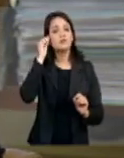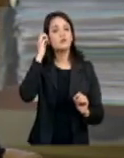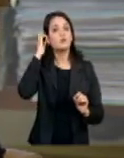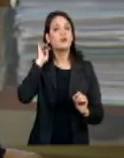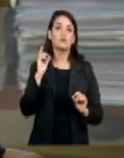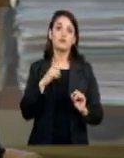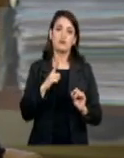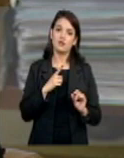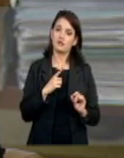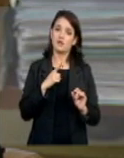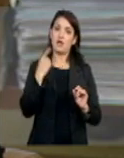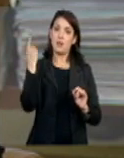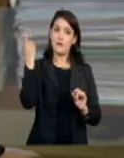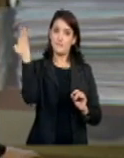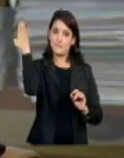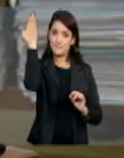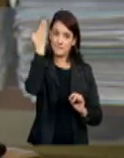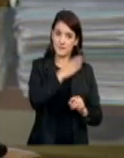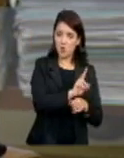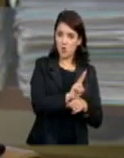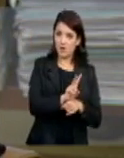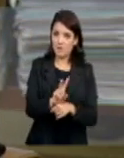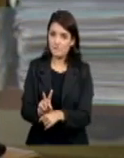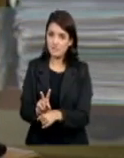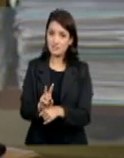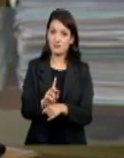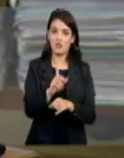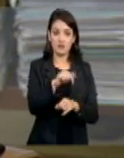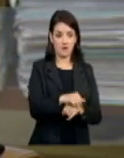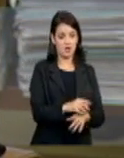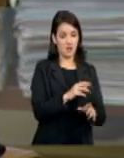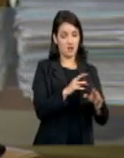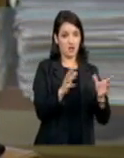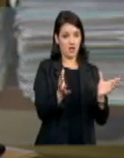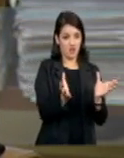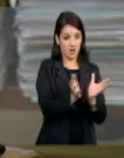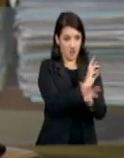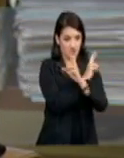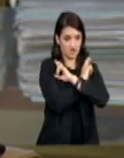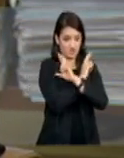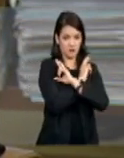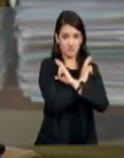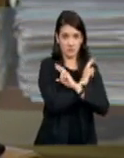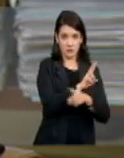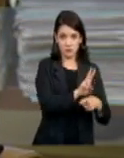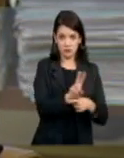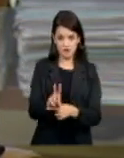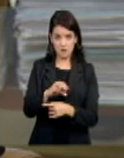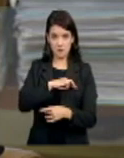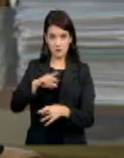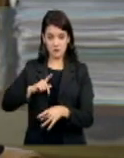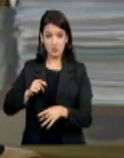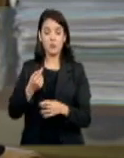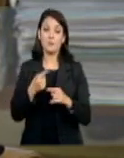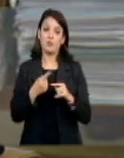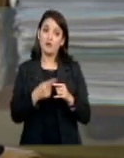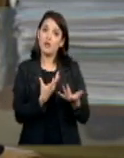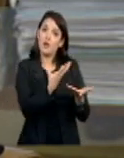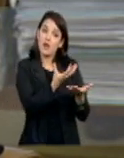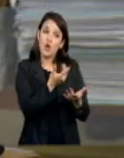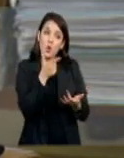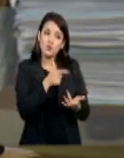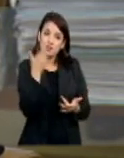prova emprestada do procedimento fiscal em processo penal teve início e que a obtenção da prova quebra do sigilo bancário